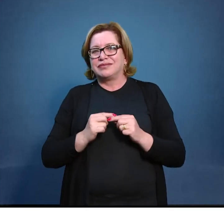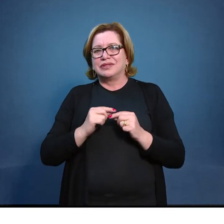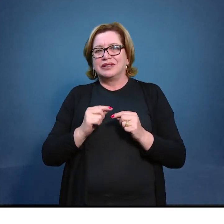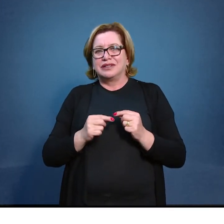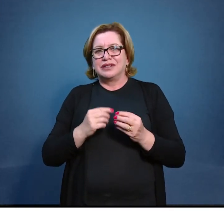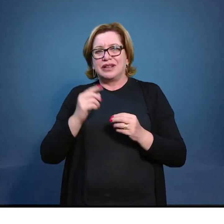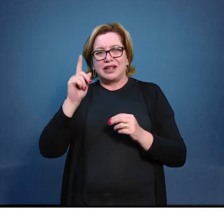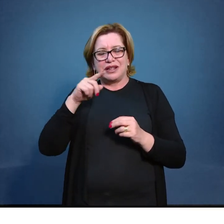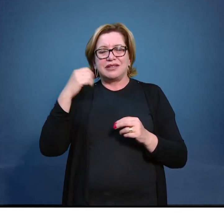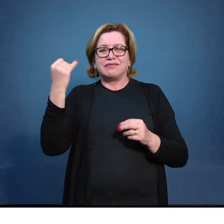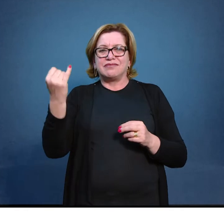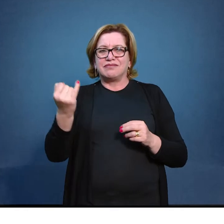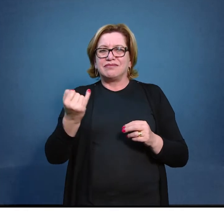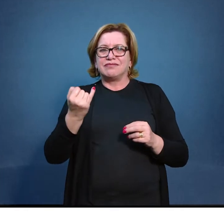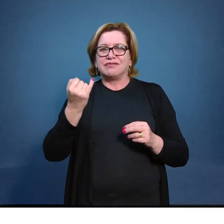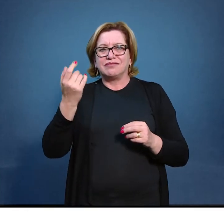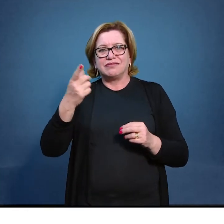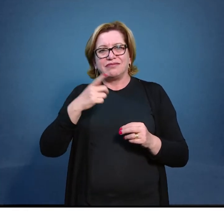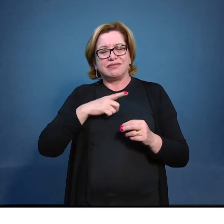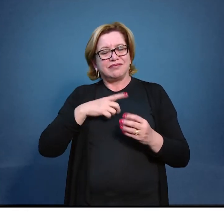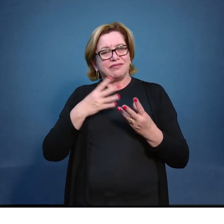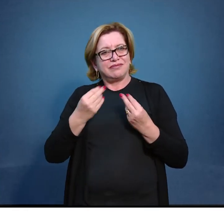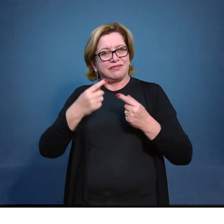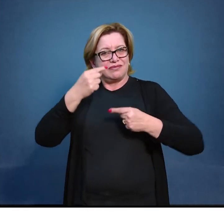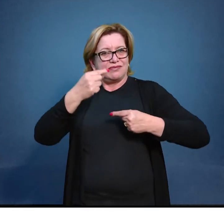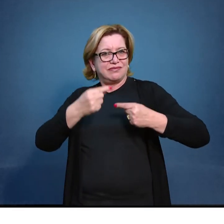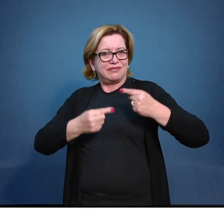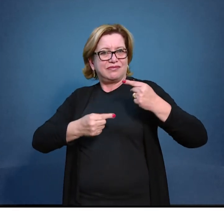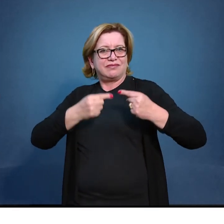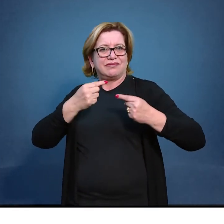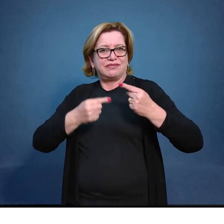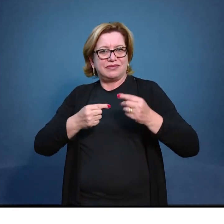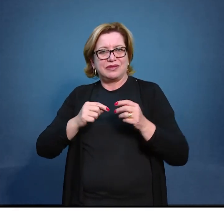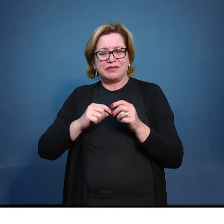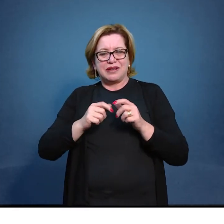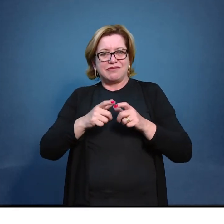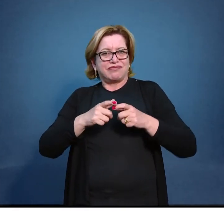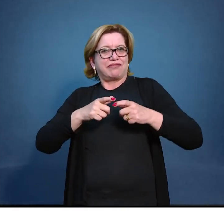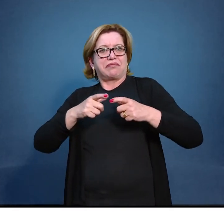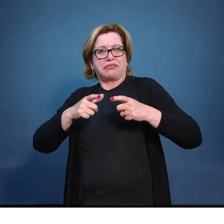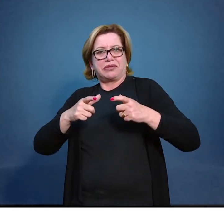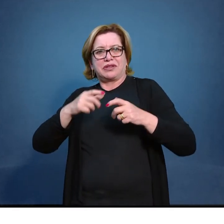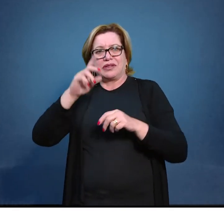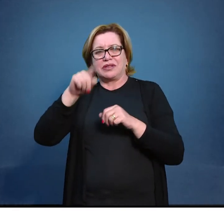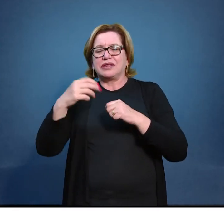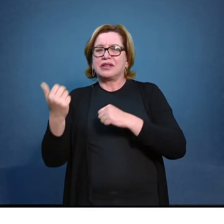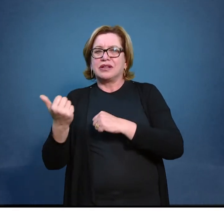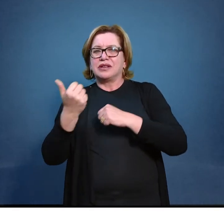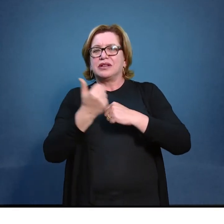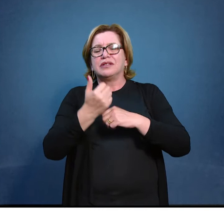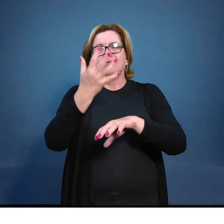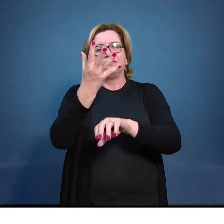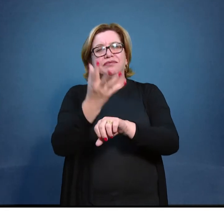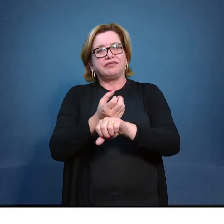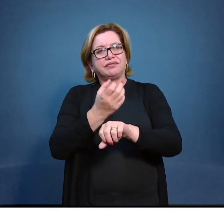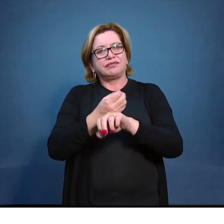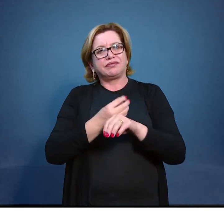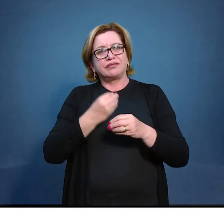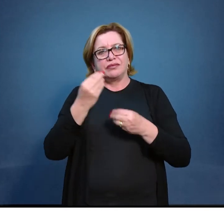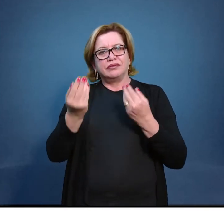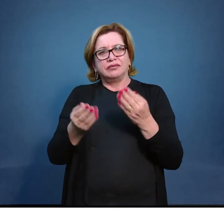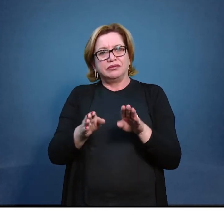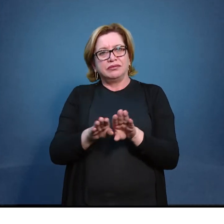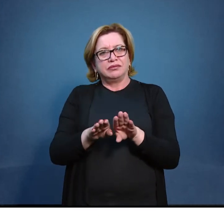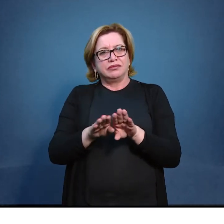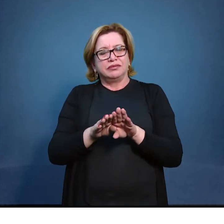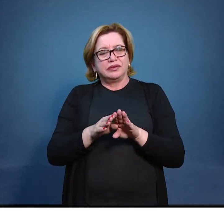um aspecto bastante interessante, existe muita discussão, inclusive para se ampliar a questão da substituição tributária, uma forma de